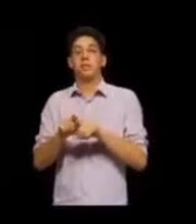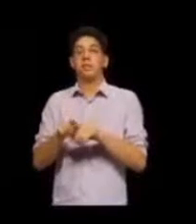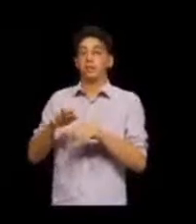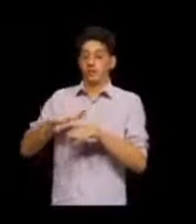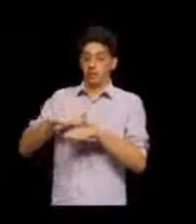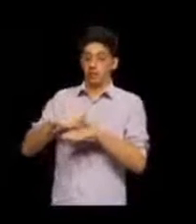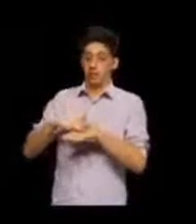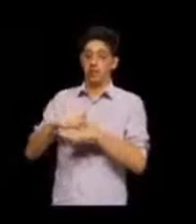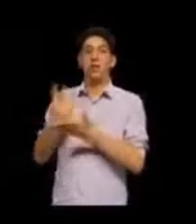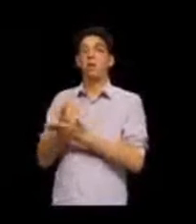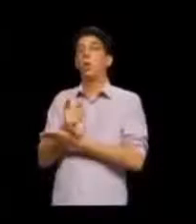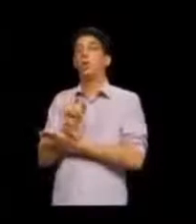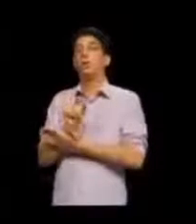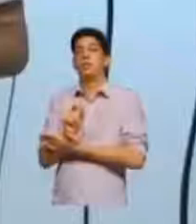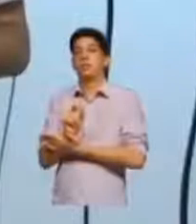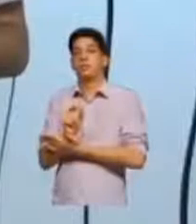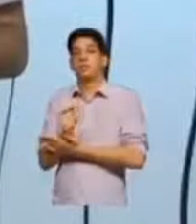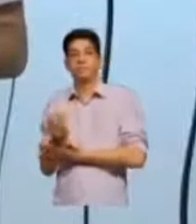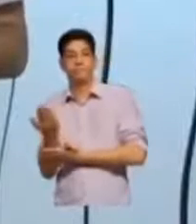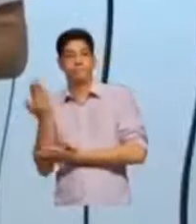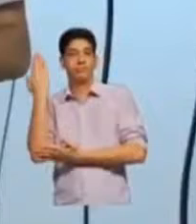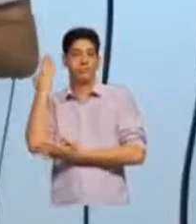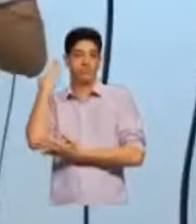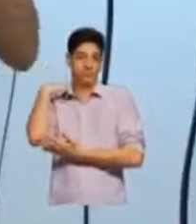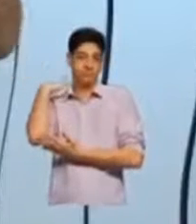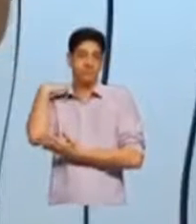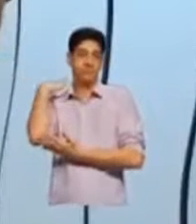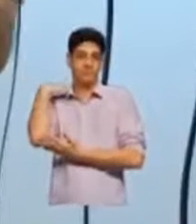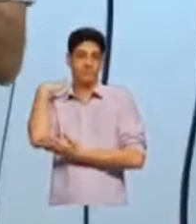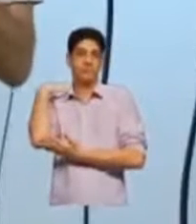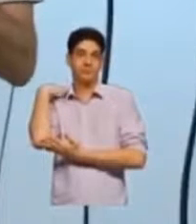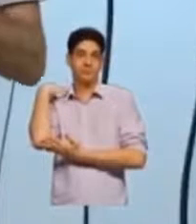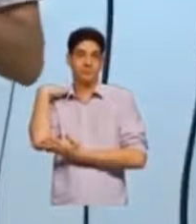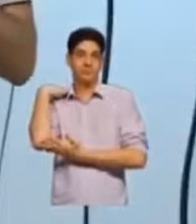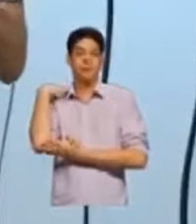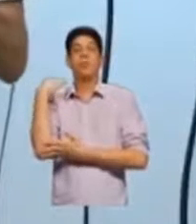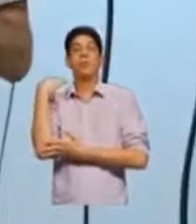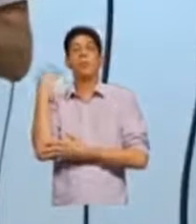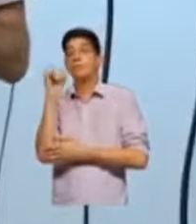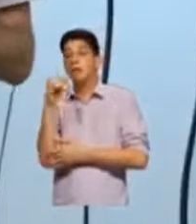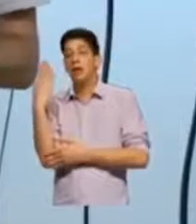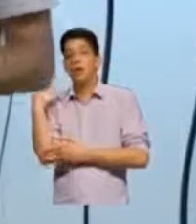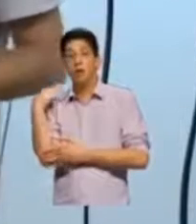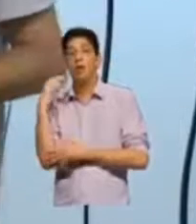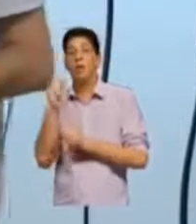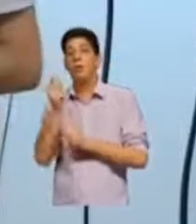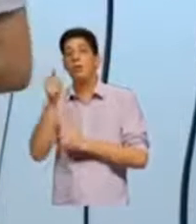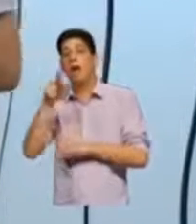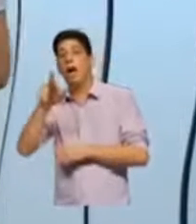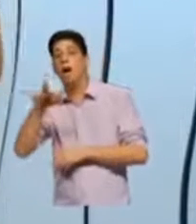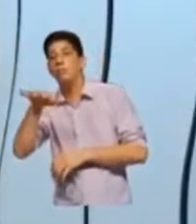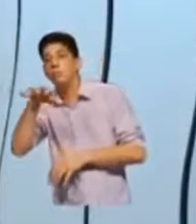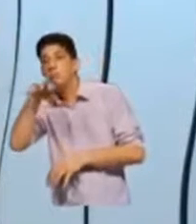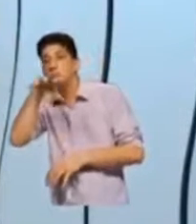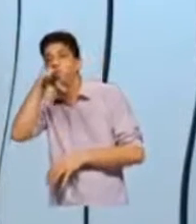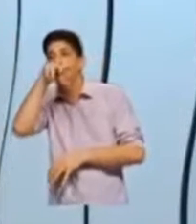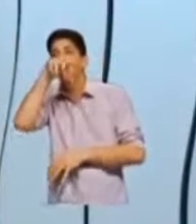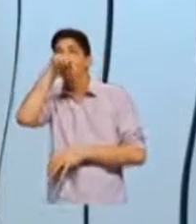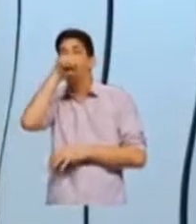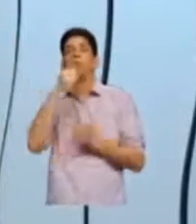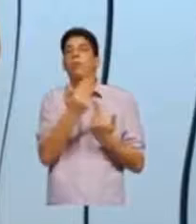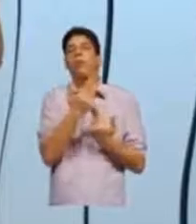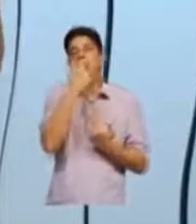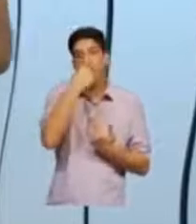for com problemas pulmonares, ela pode ser transmitida também através do ar, igual a gente pega uma gripe. O tratamento